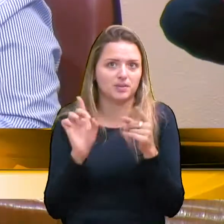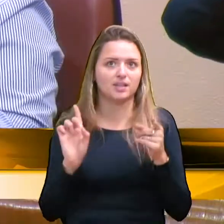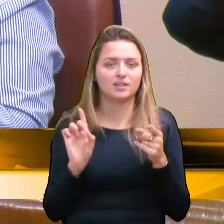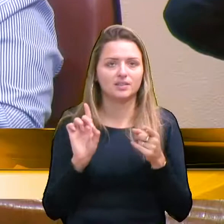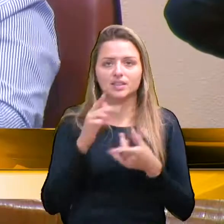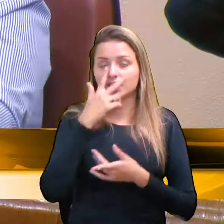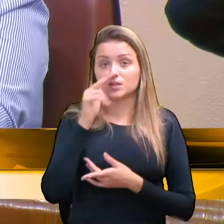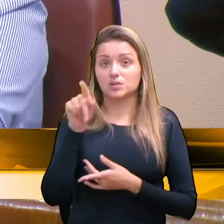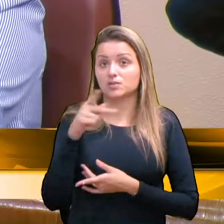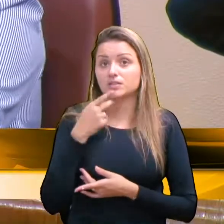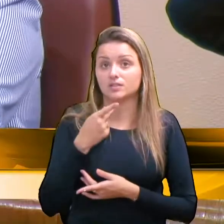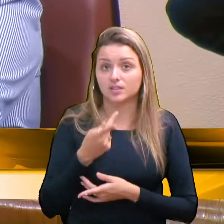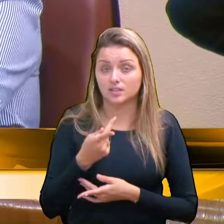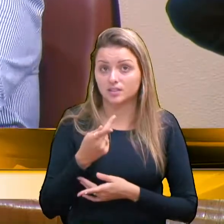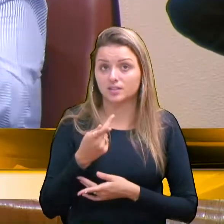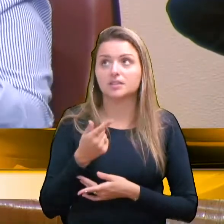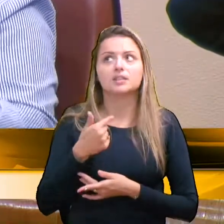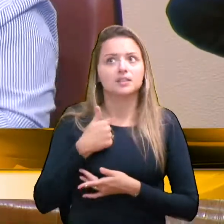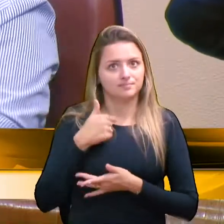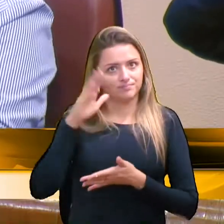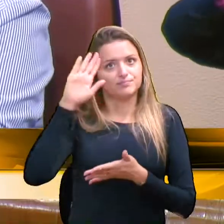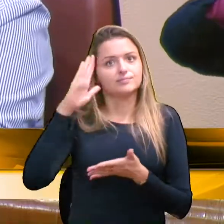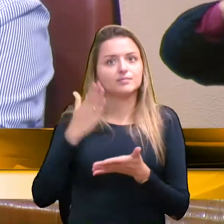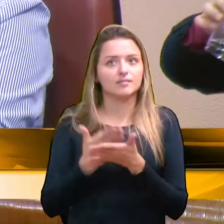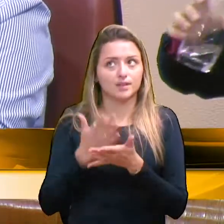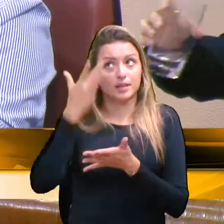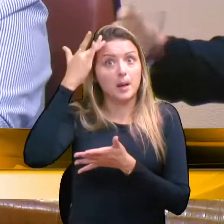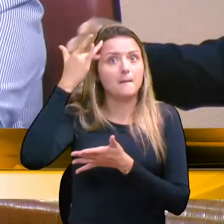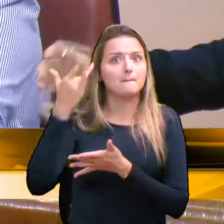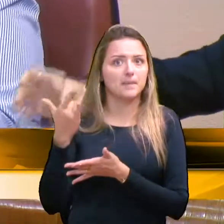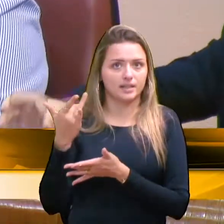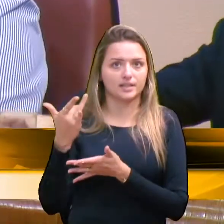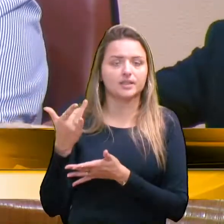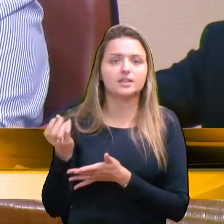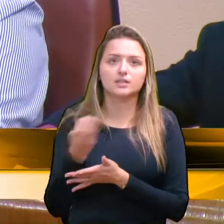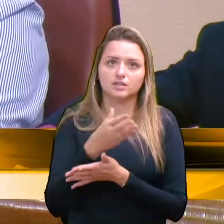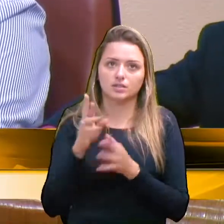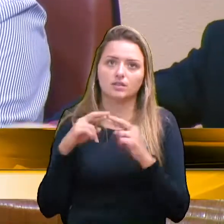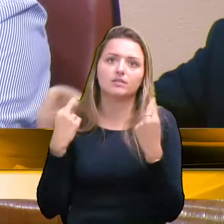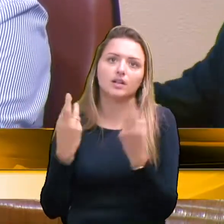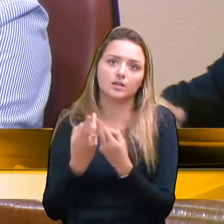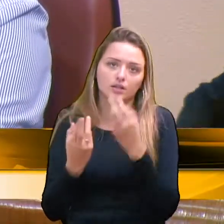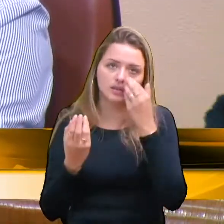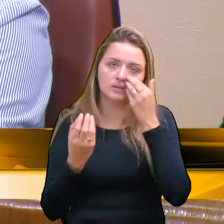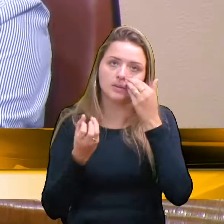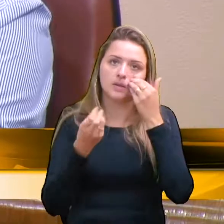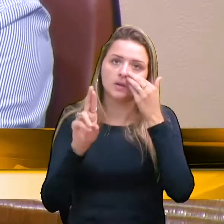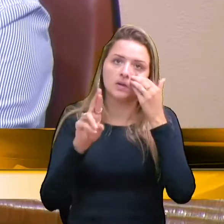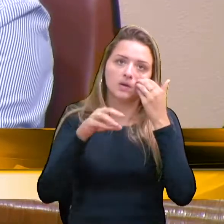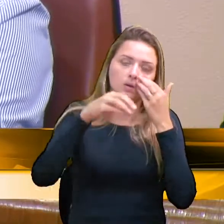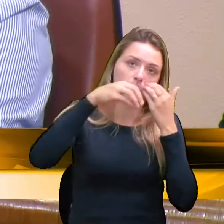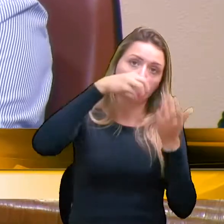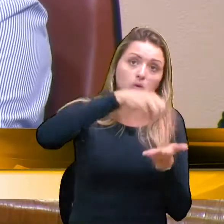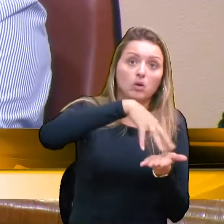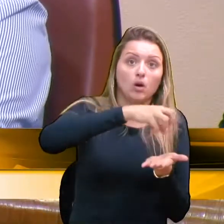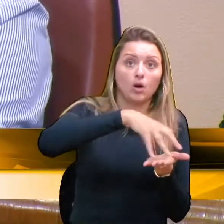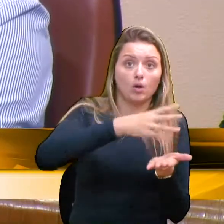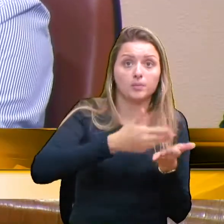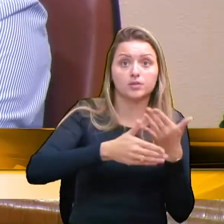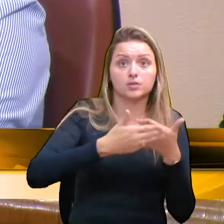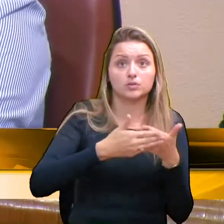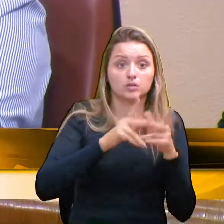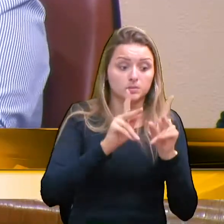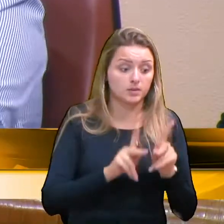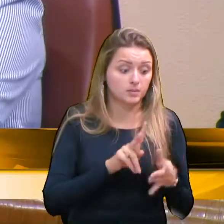assim, espero que amanhã mude ou dê uma cópia daqueles slides que eles dão para a comunidade, pelo menos